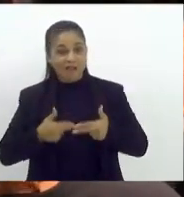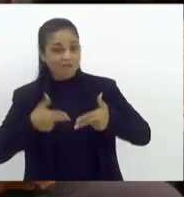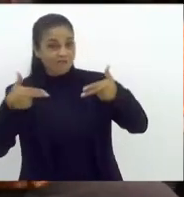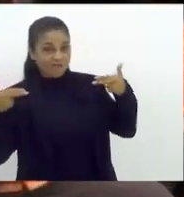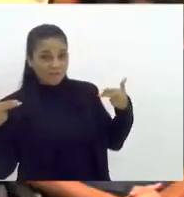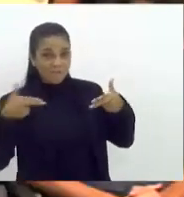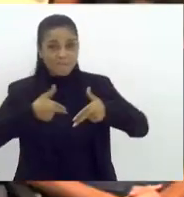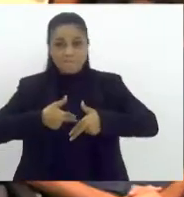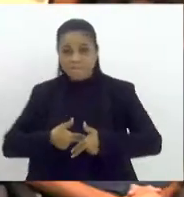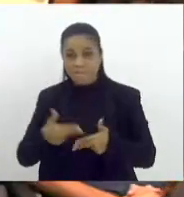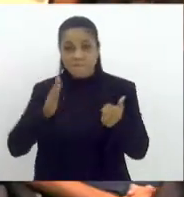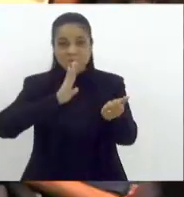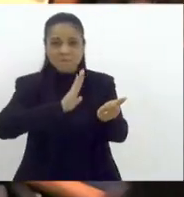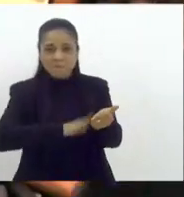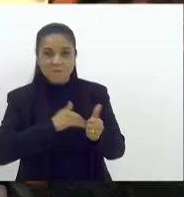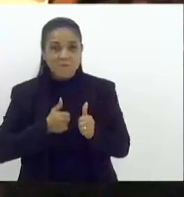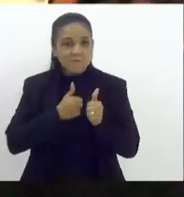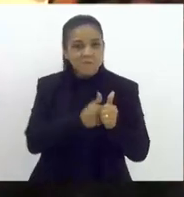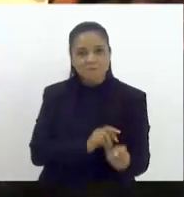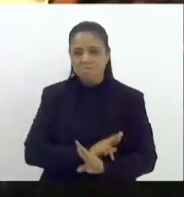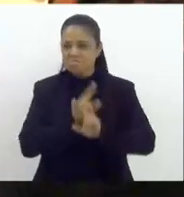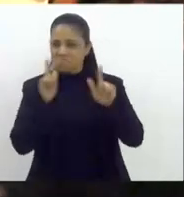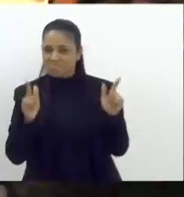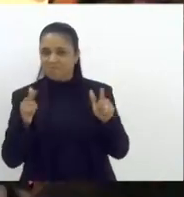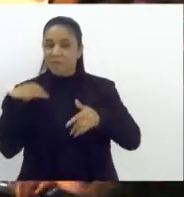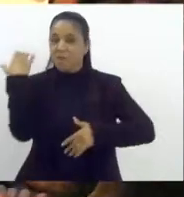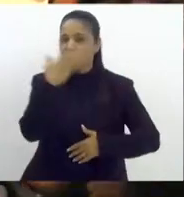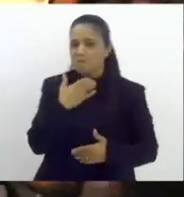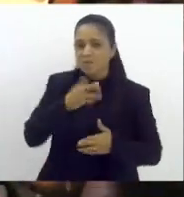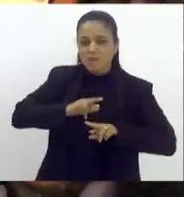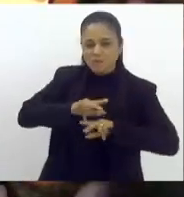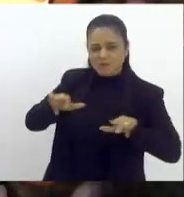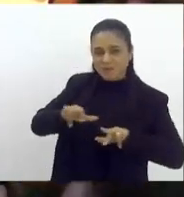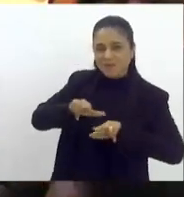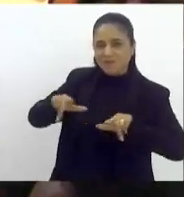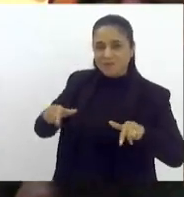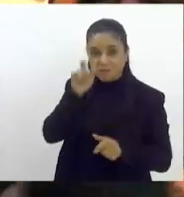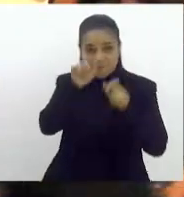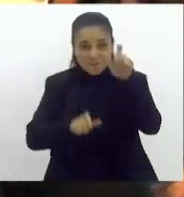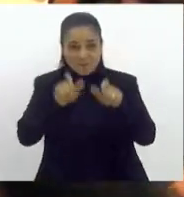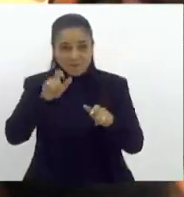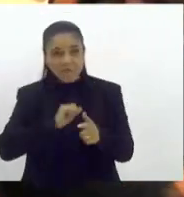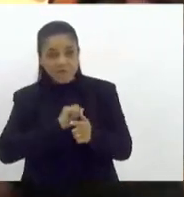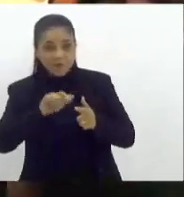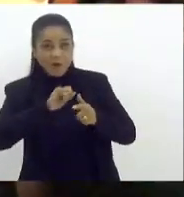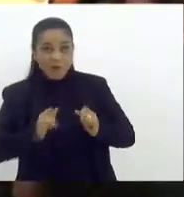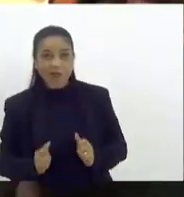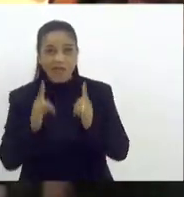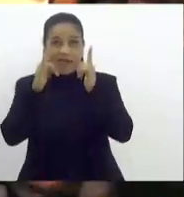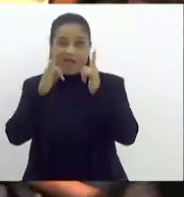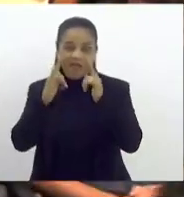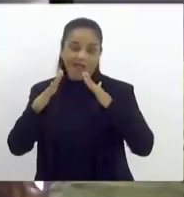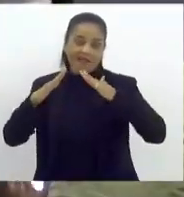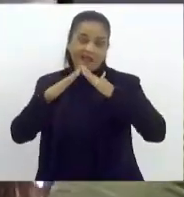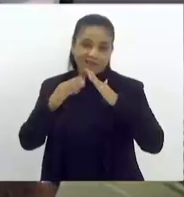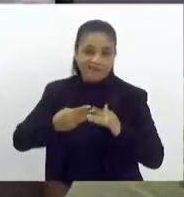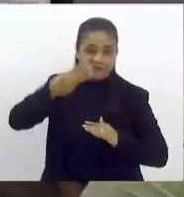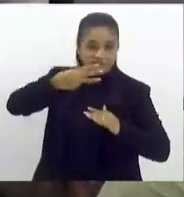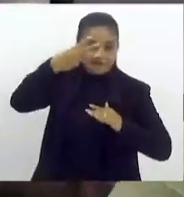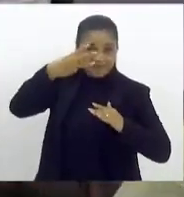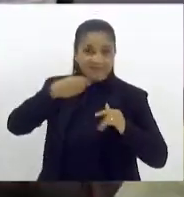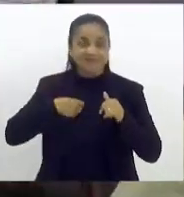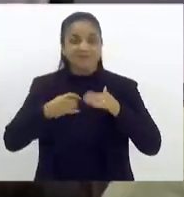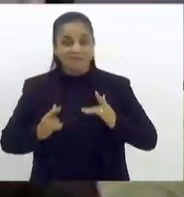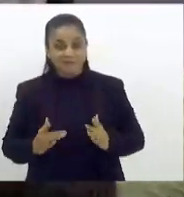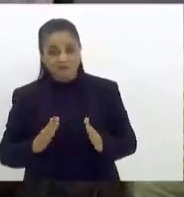não dá para acompanhar música para toda a gente é diferente eu aluguei uma mansão de três andar na tua mente eu